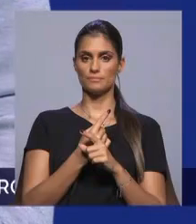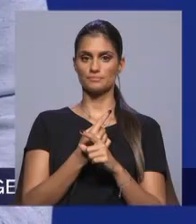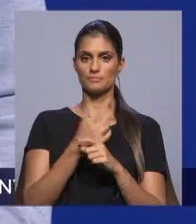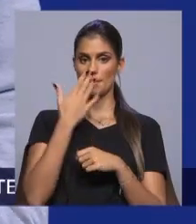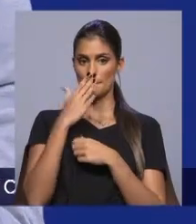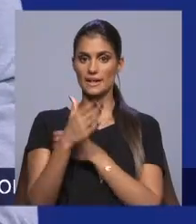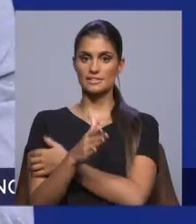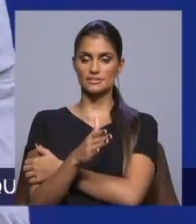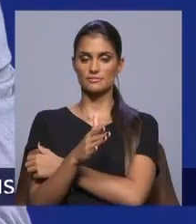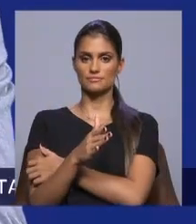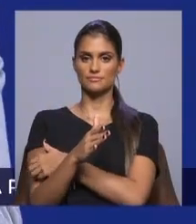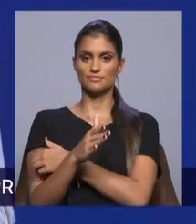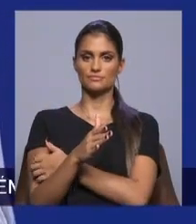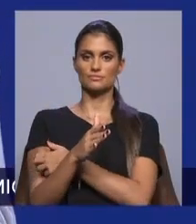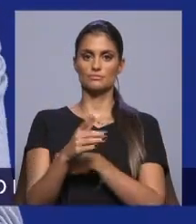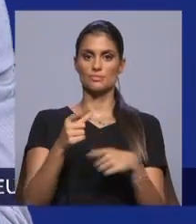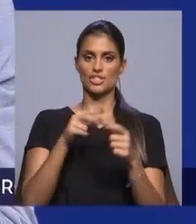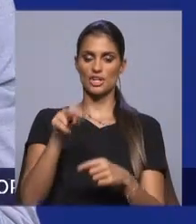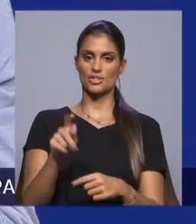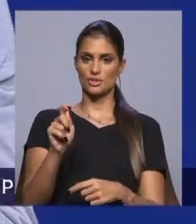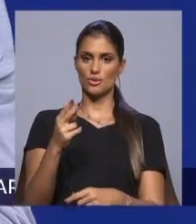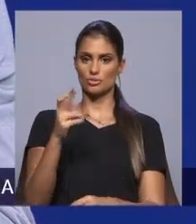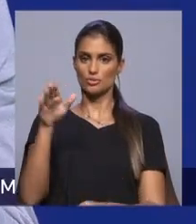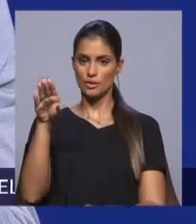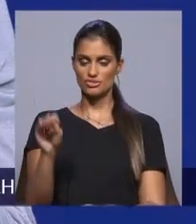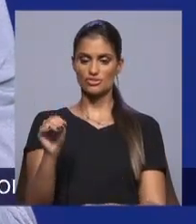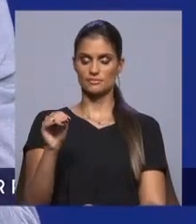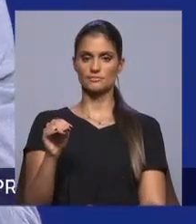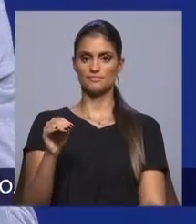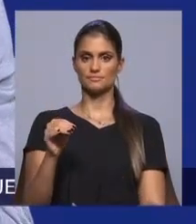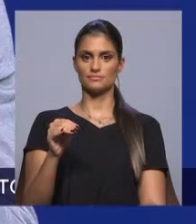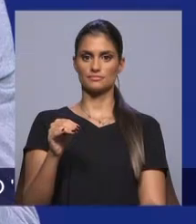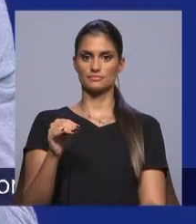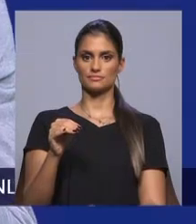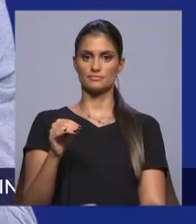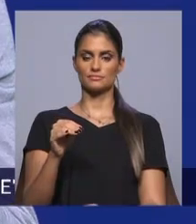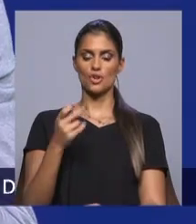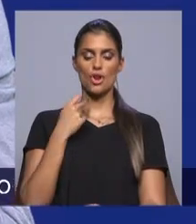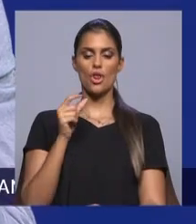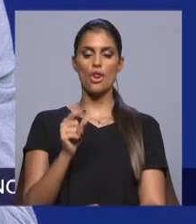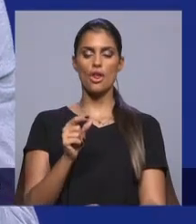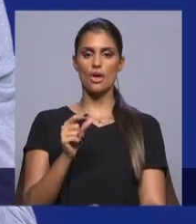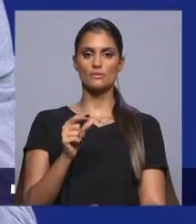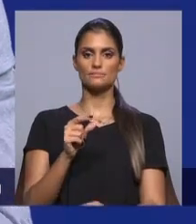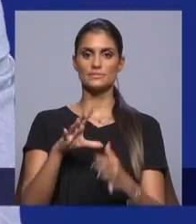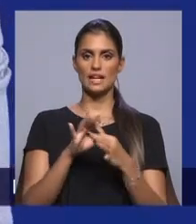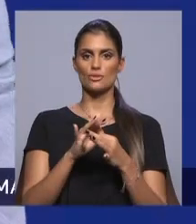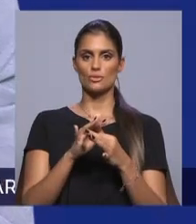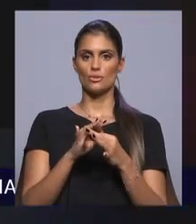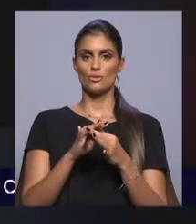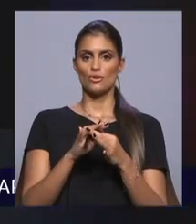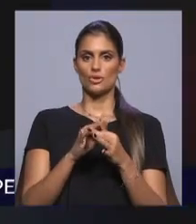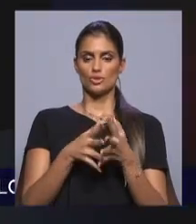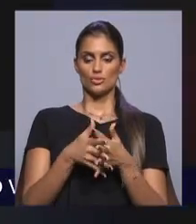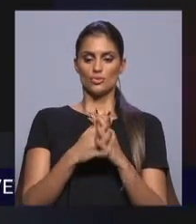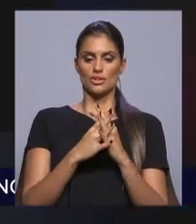parece que é uma estrela de neutrões. Uma estrela de neutrões muito pequenina em termos de massa.